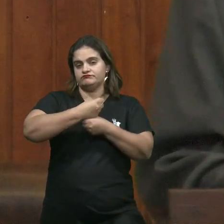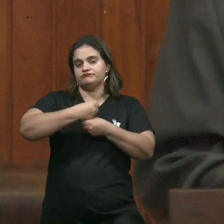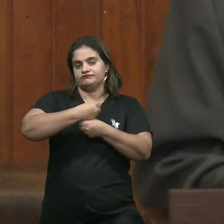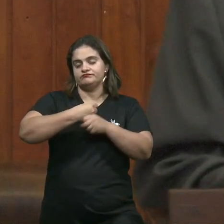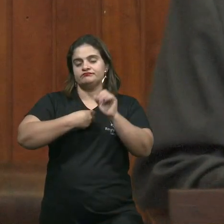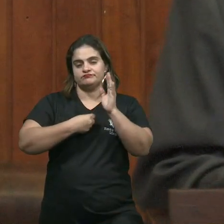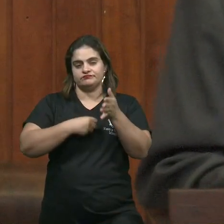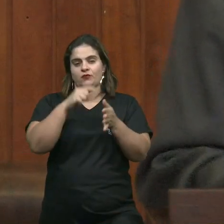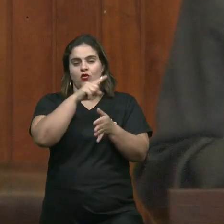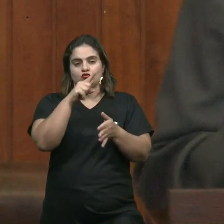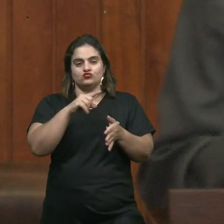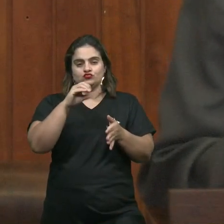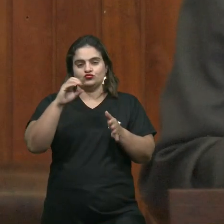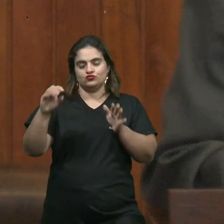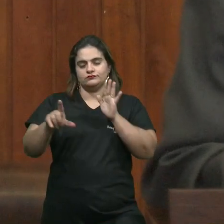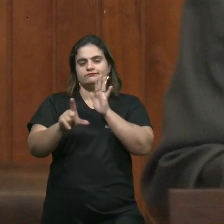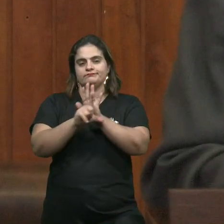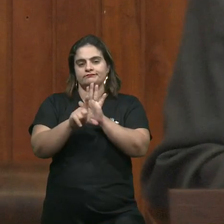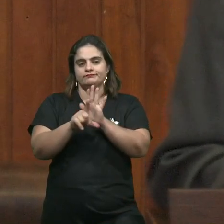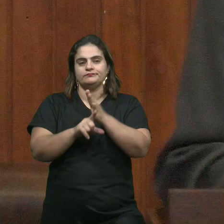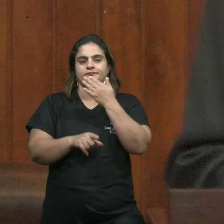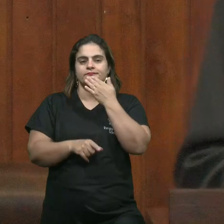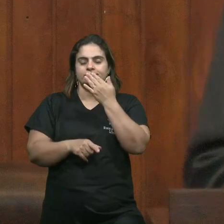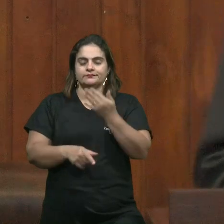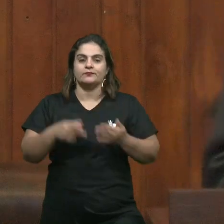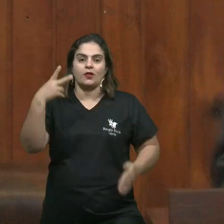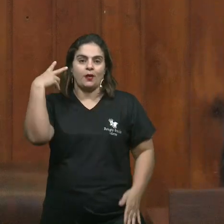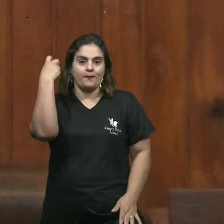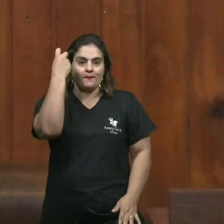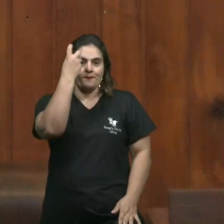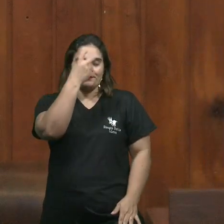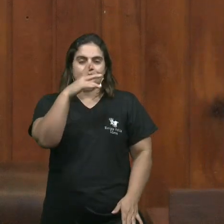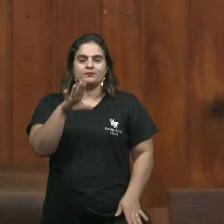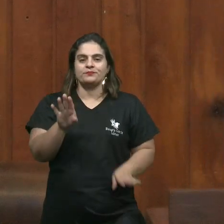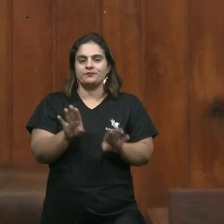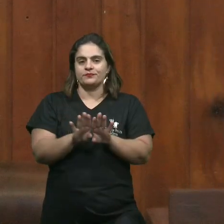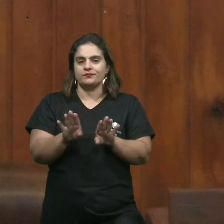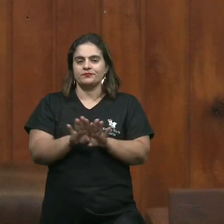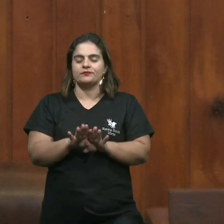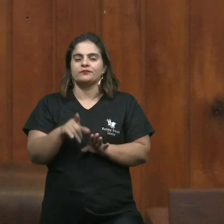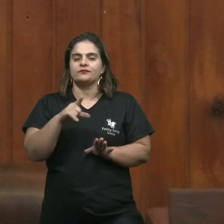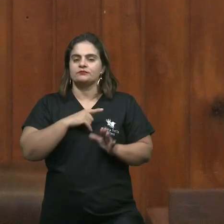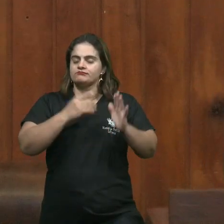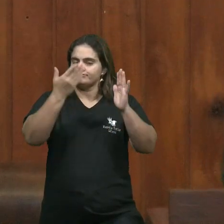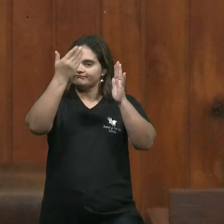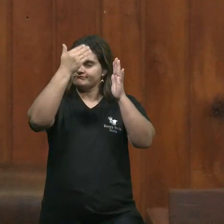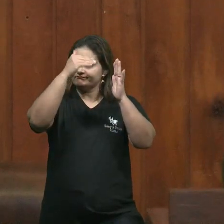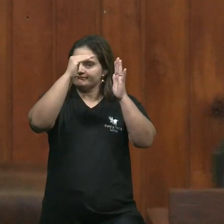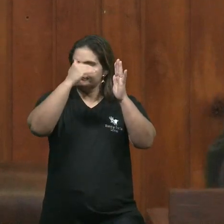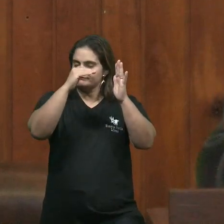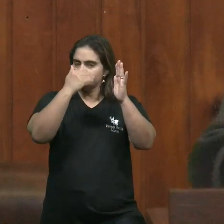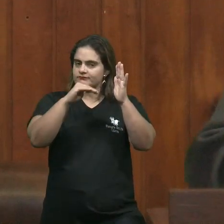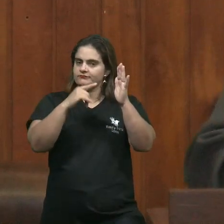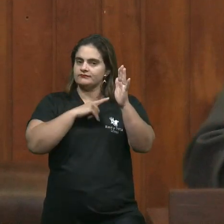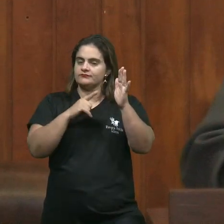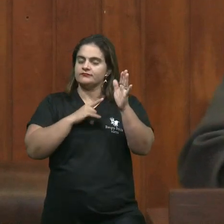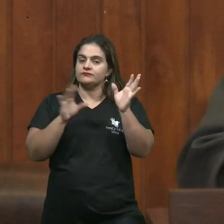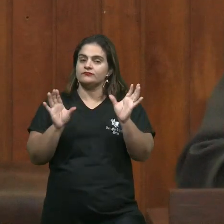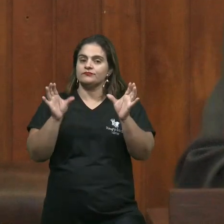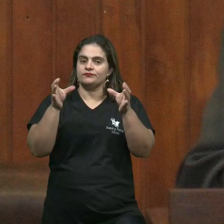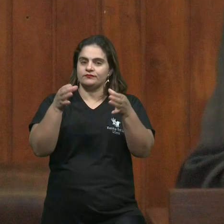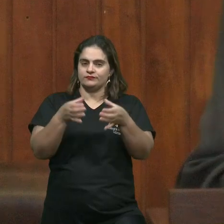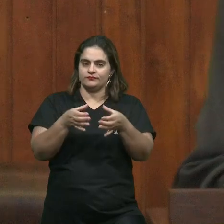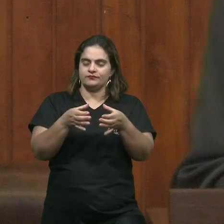solicitei ao prefeito que implementasse o que estava previsto no Código, criando uma coordenadoria